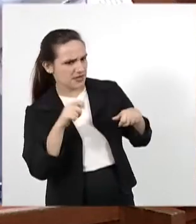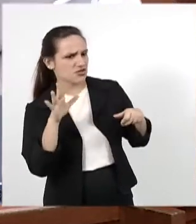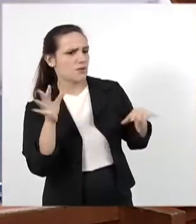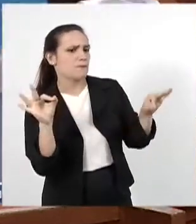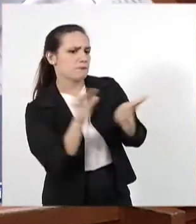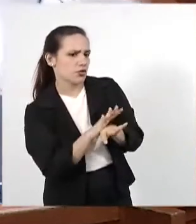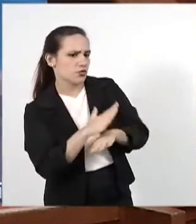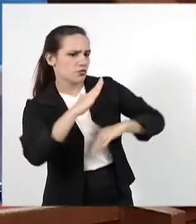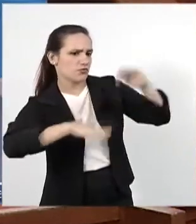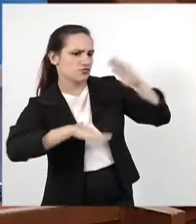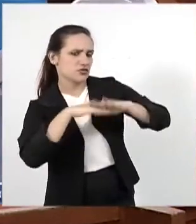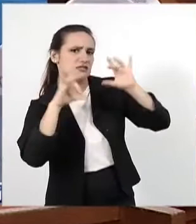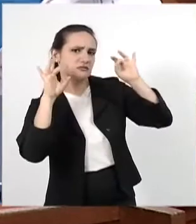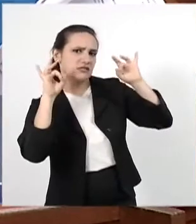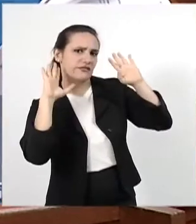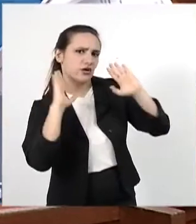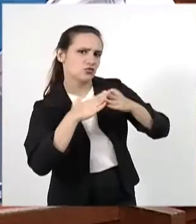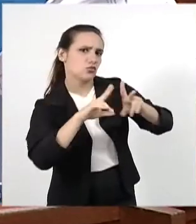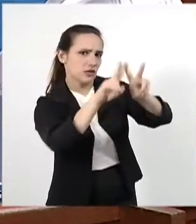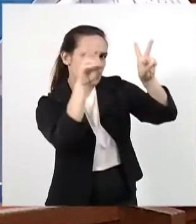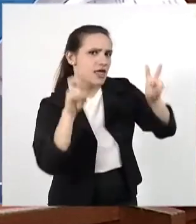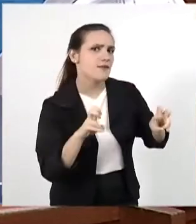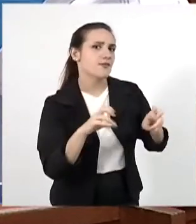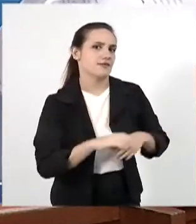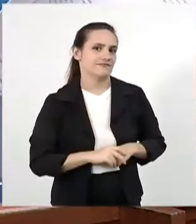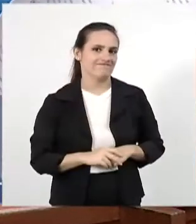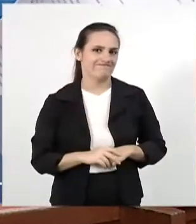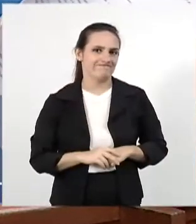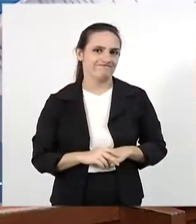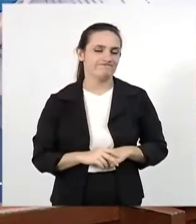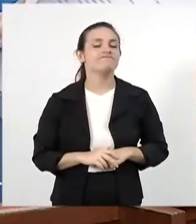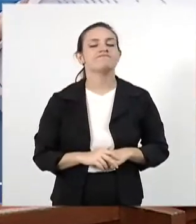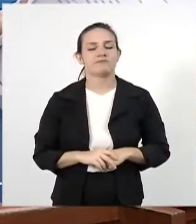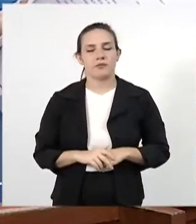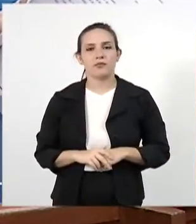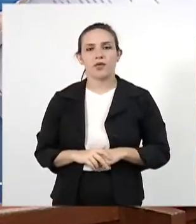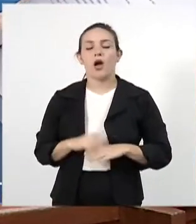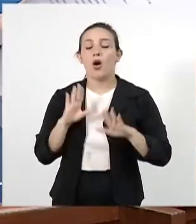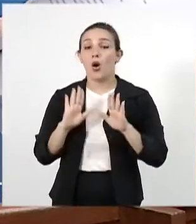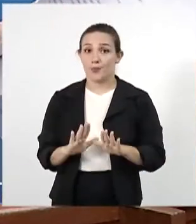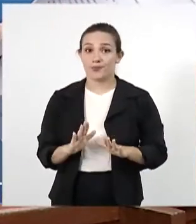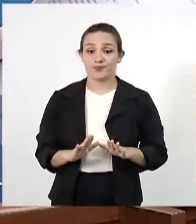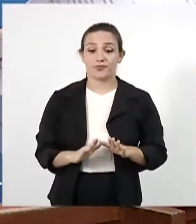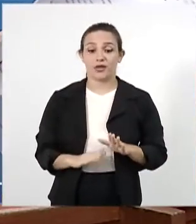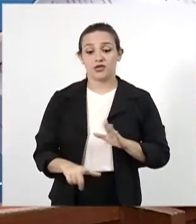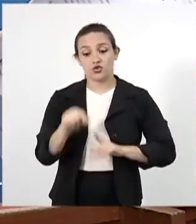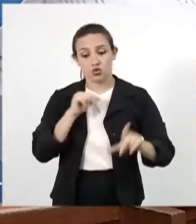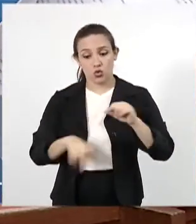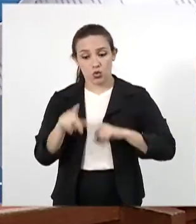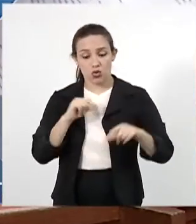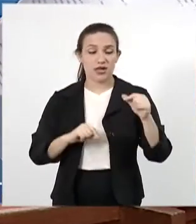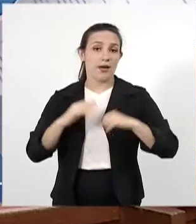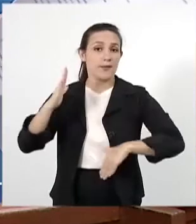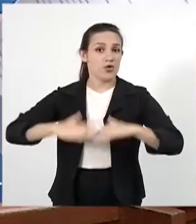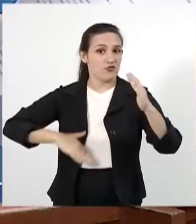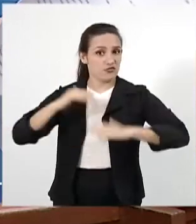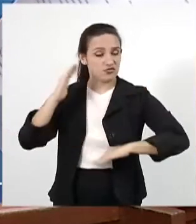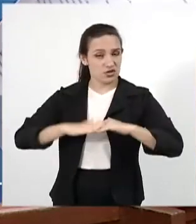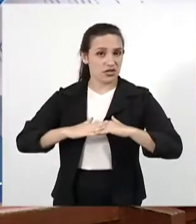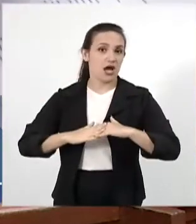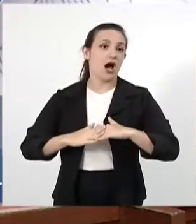profissional. Vamos ver o que diz o parágrafo 2º. O processo seletivo simplificado para a formação do banco